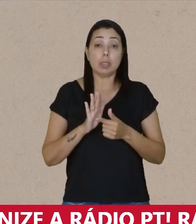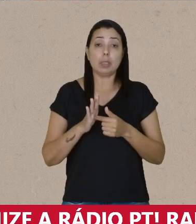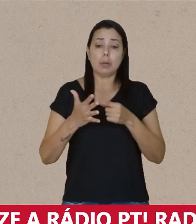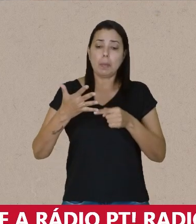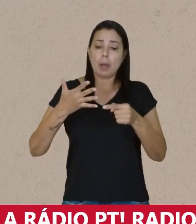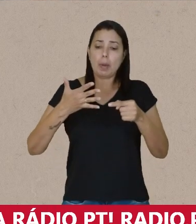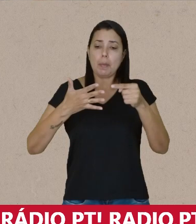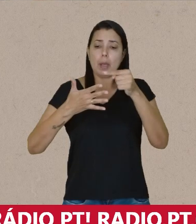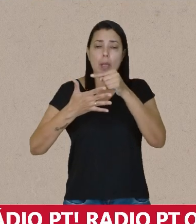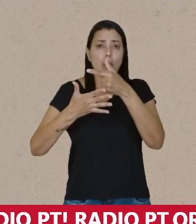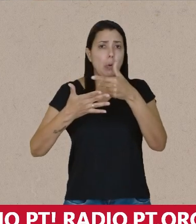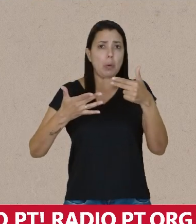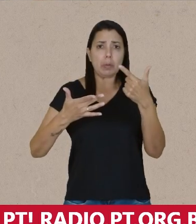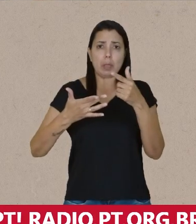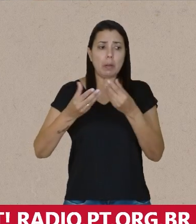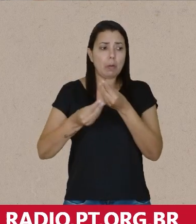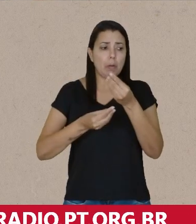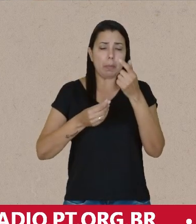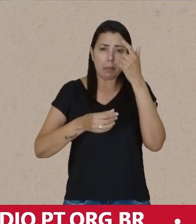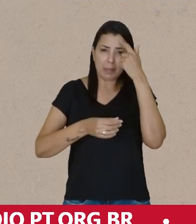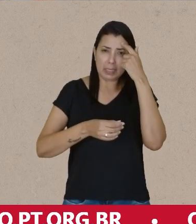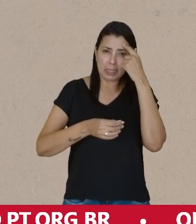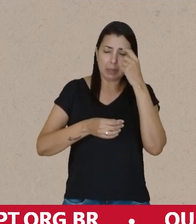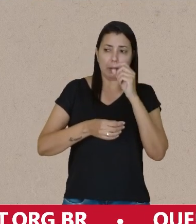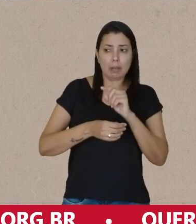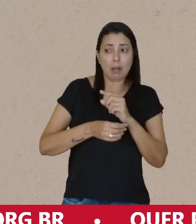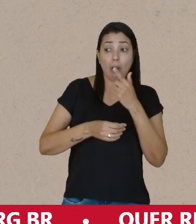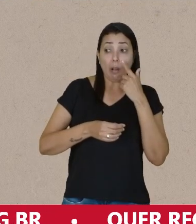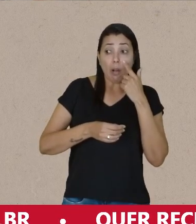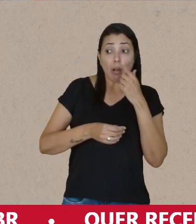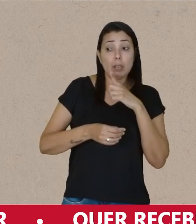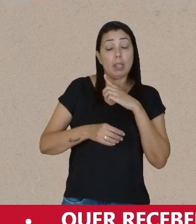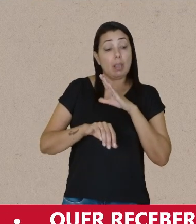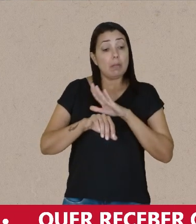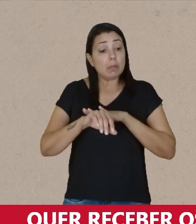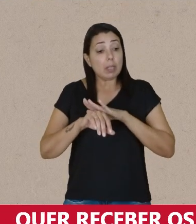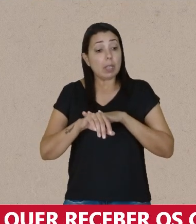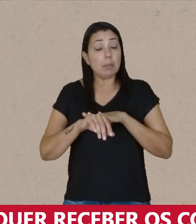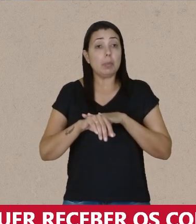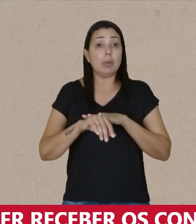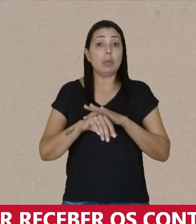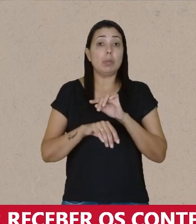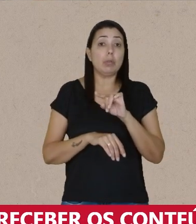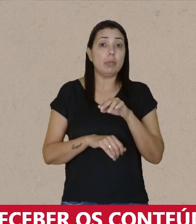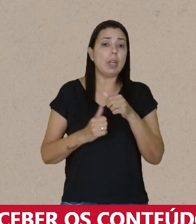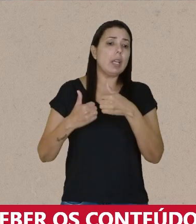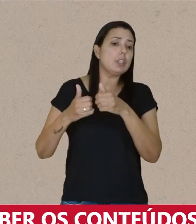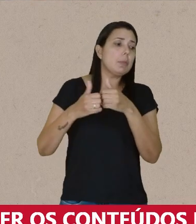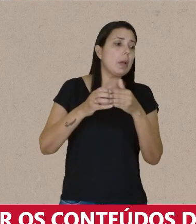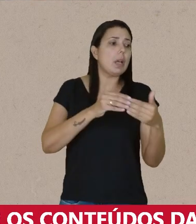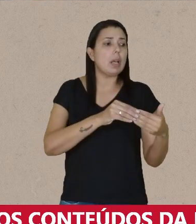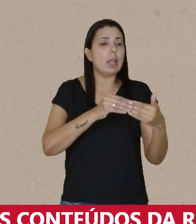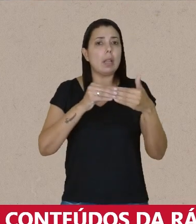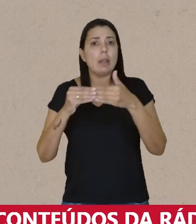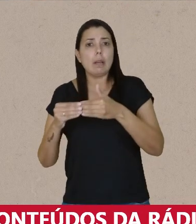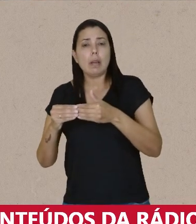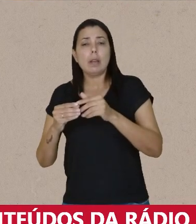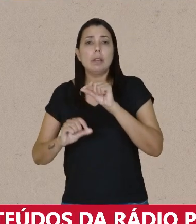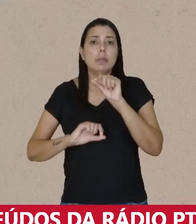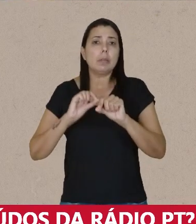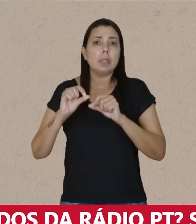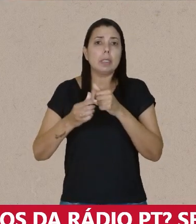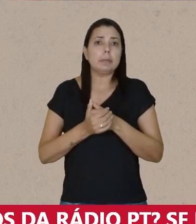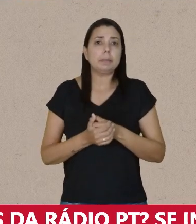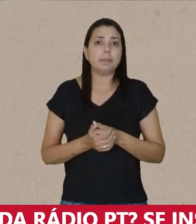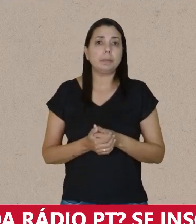que a gente não tem, porque a gente ainda fica pensando assim, não, nós estamos ainda no tempo do frete, nós estamos no tempo